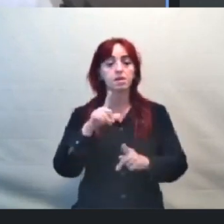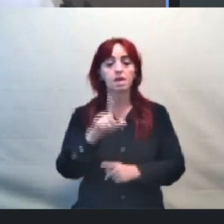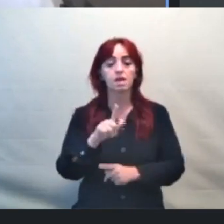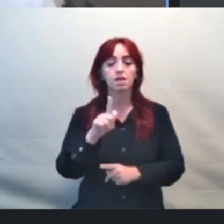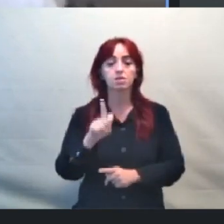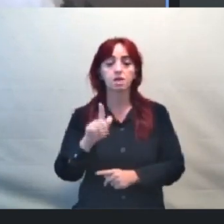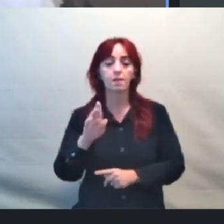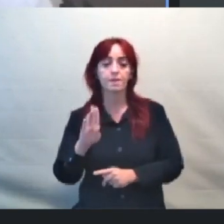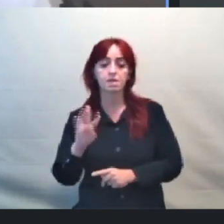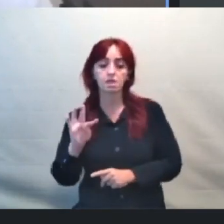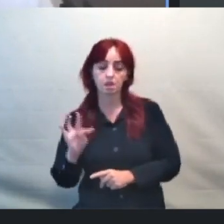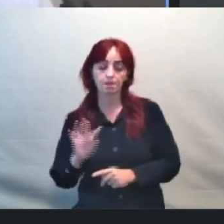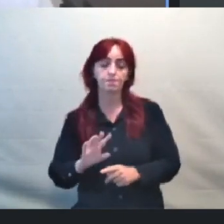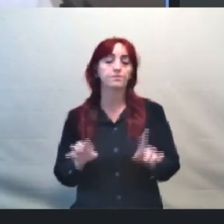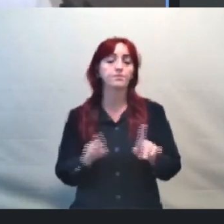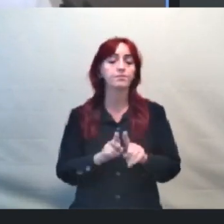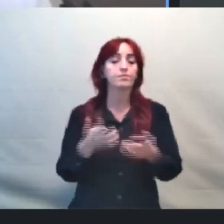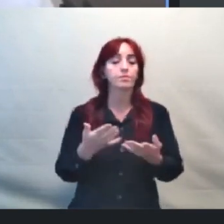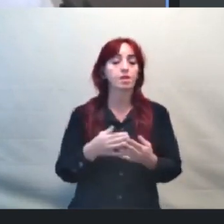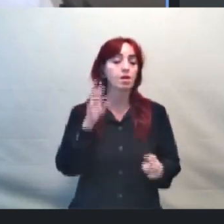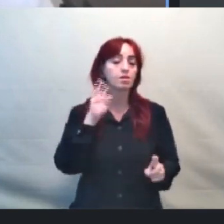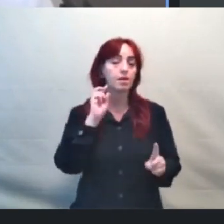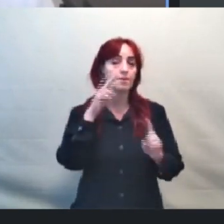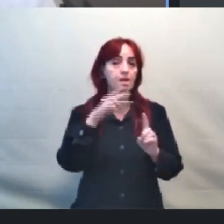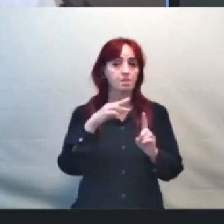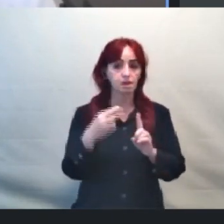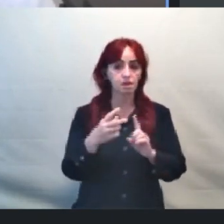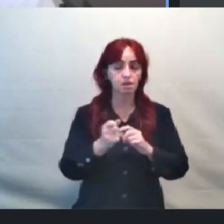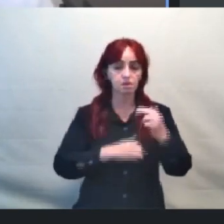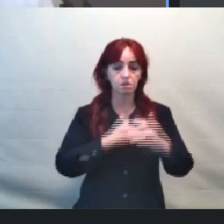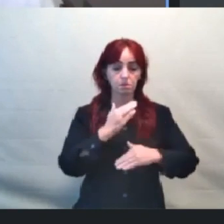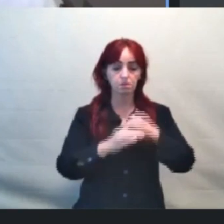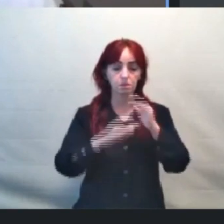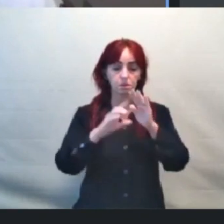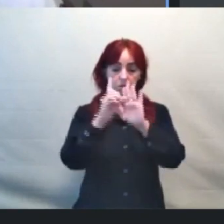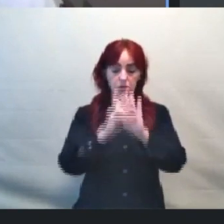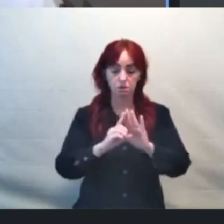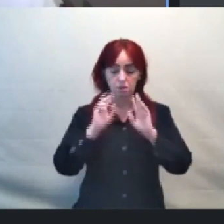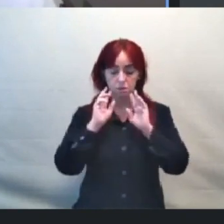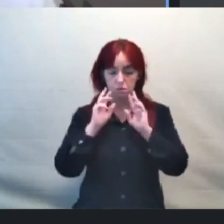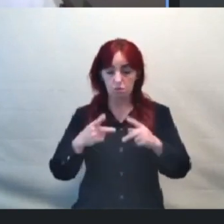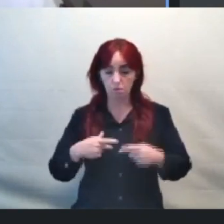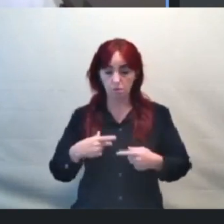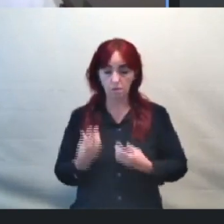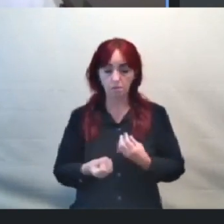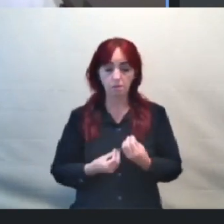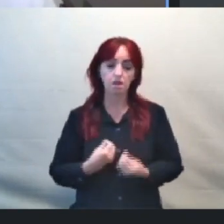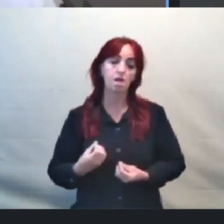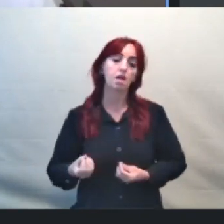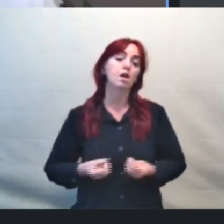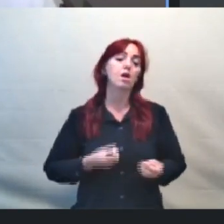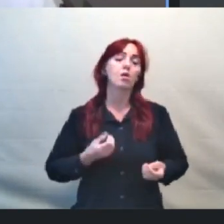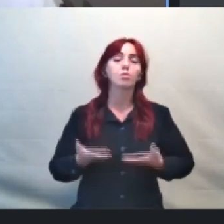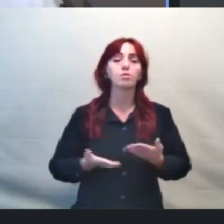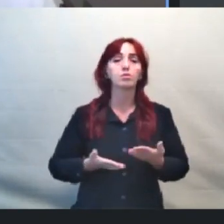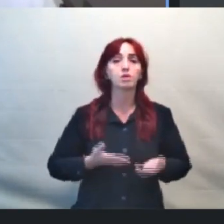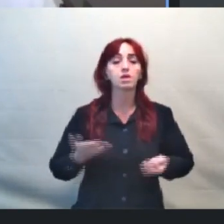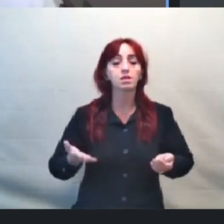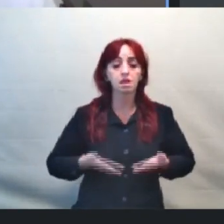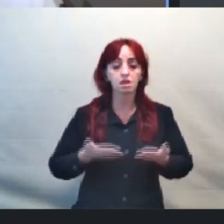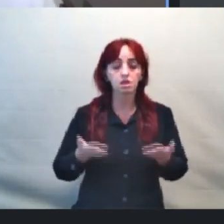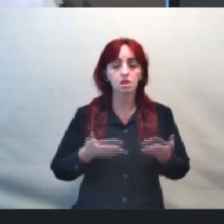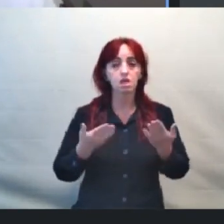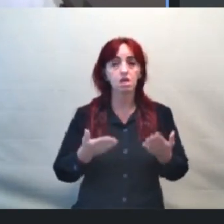E na perspectiva de promoção de direitos humanos, seja por iniciativa do Executivo Municipal, por iniciativa